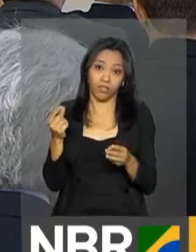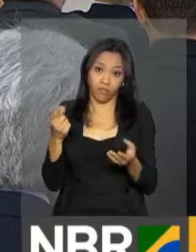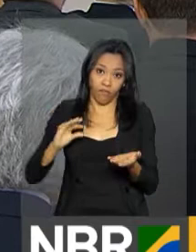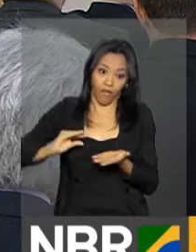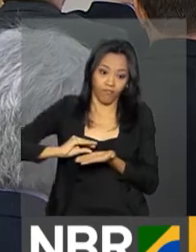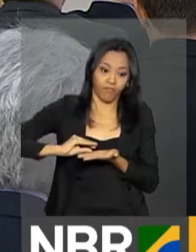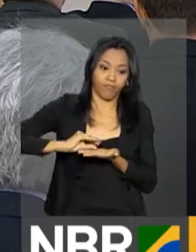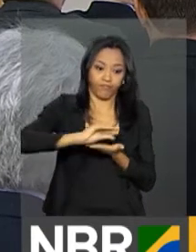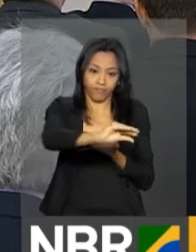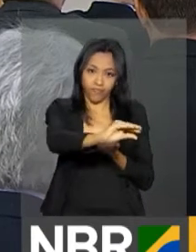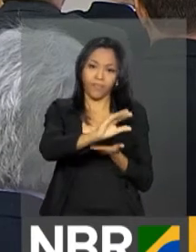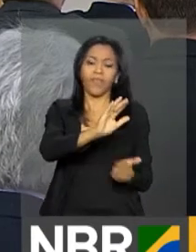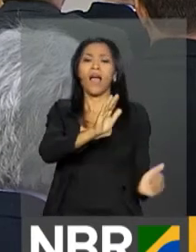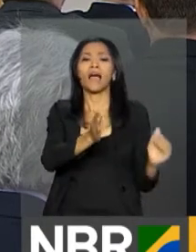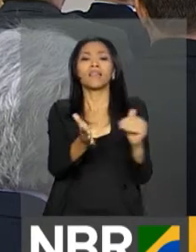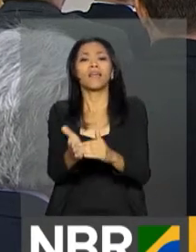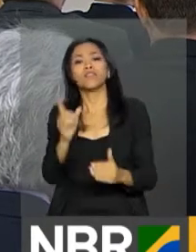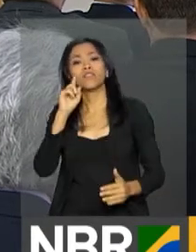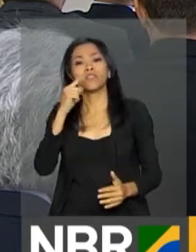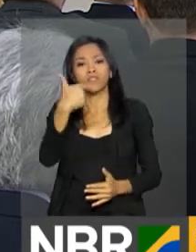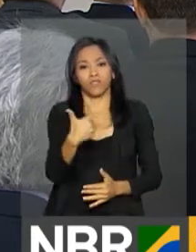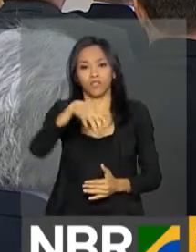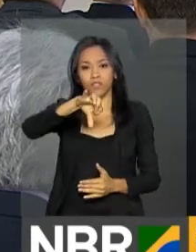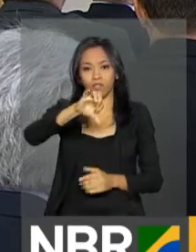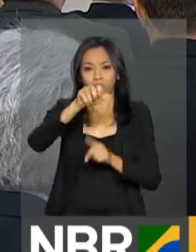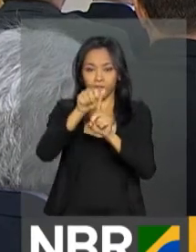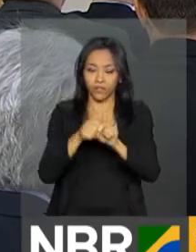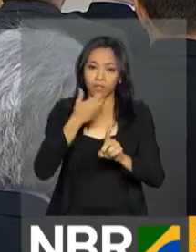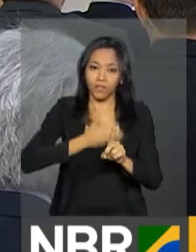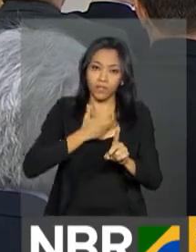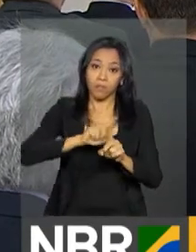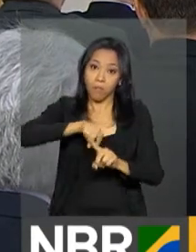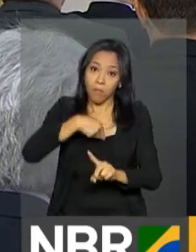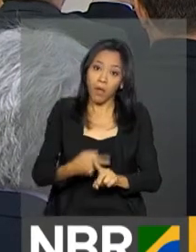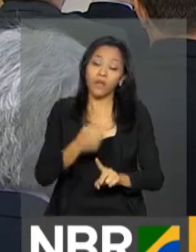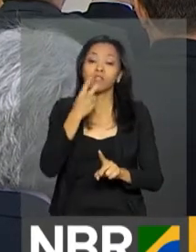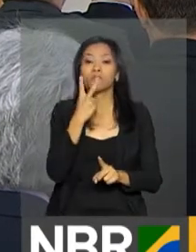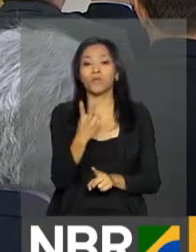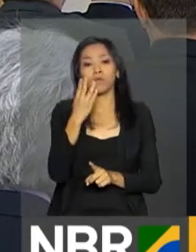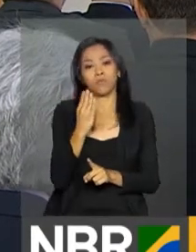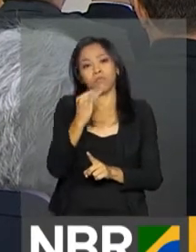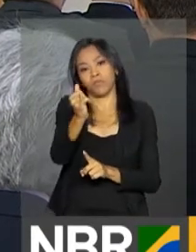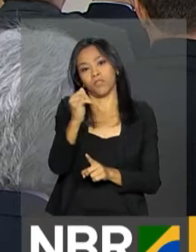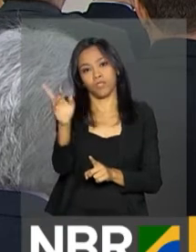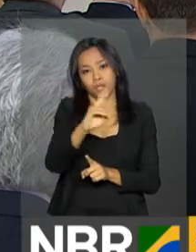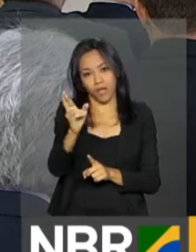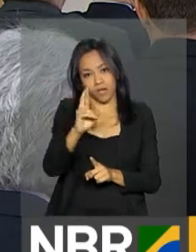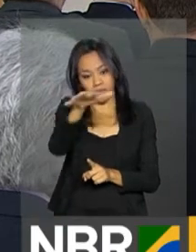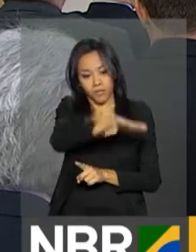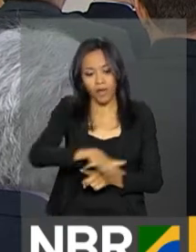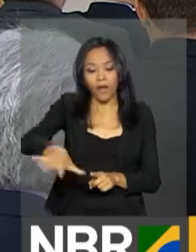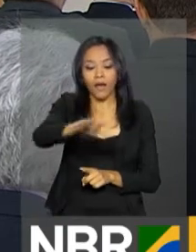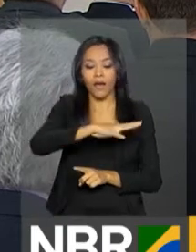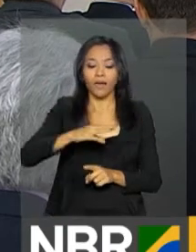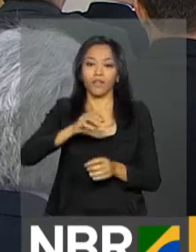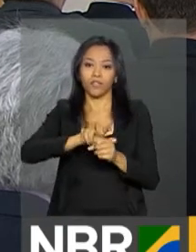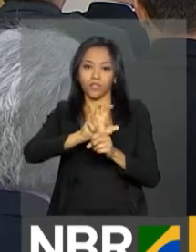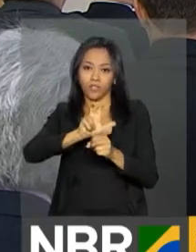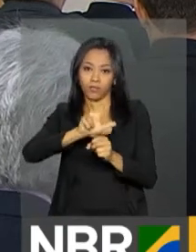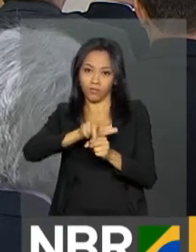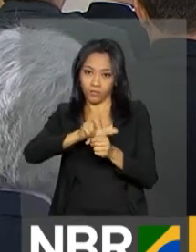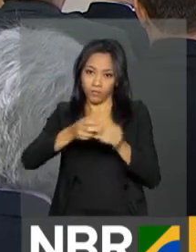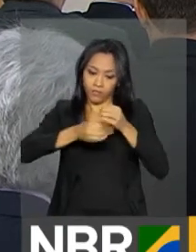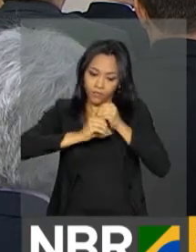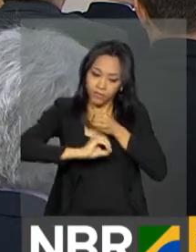liberar até 29 de dezembro mas quase 2 bilhões de reais é para saneamento e saneamento como